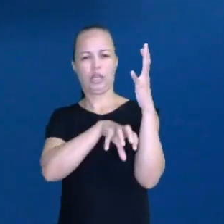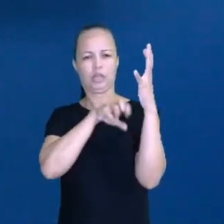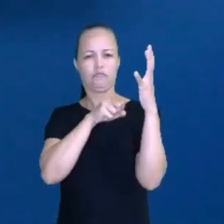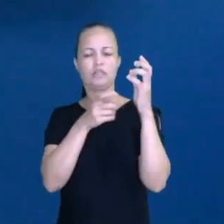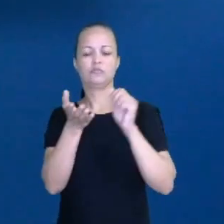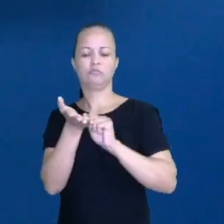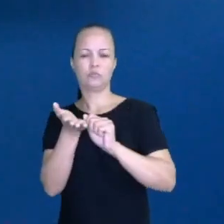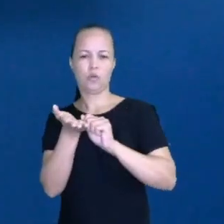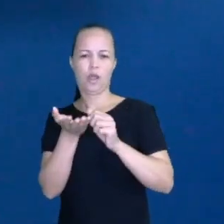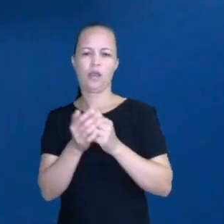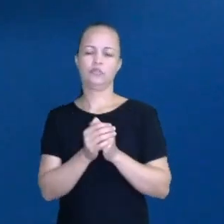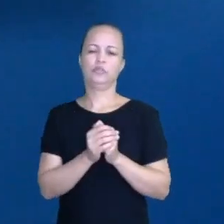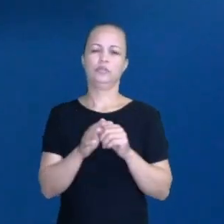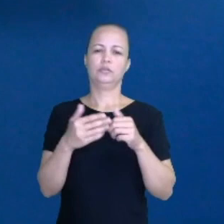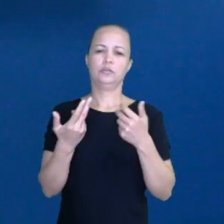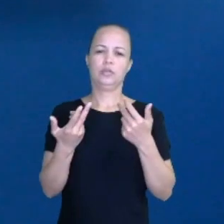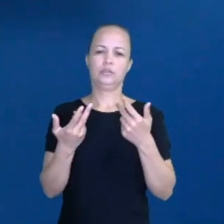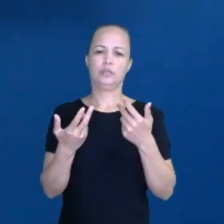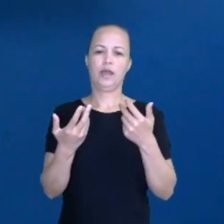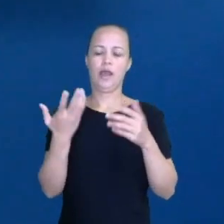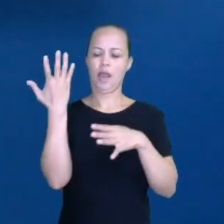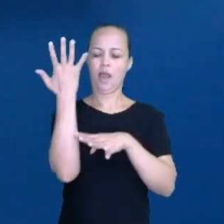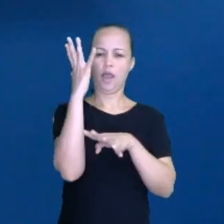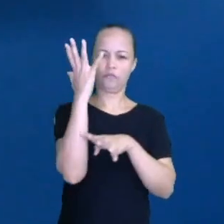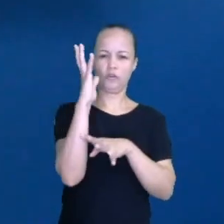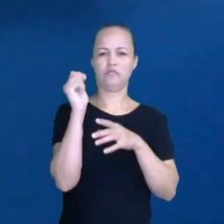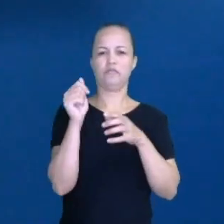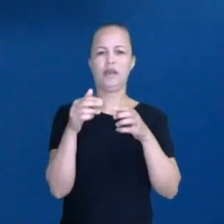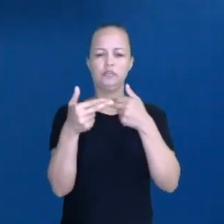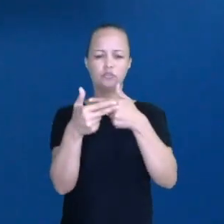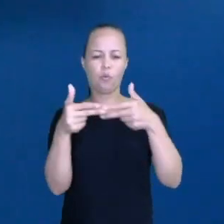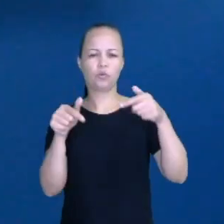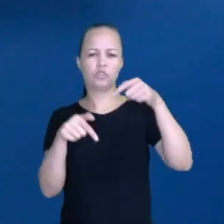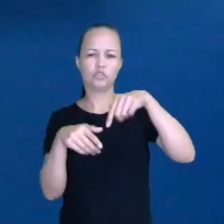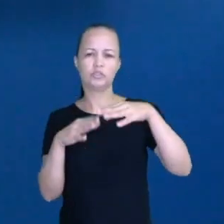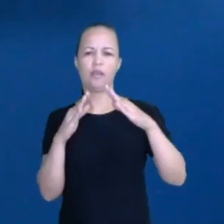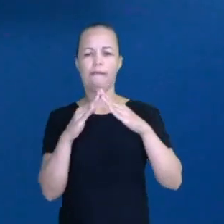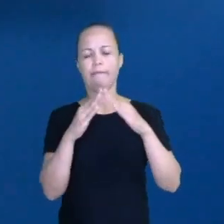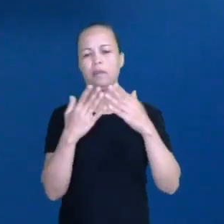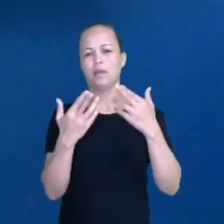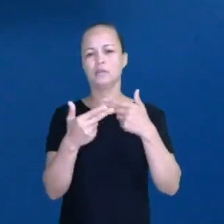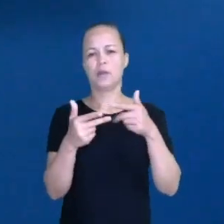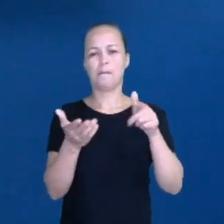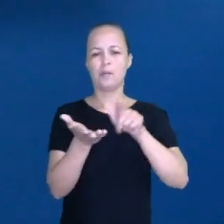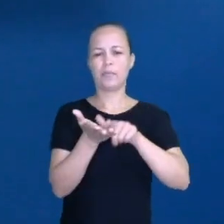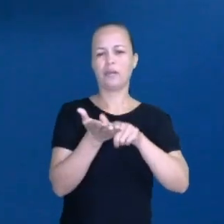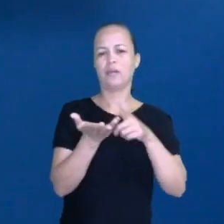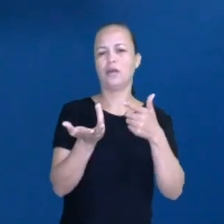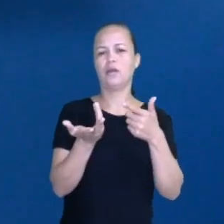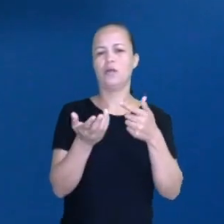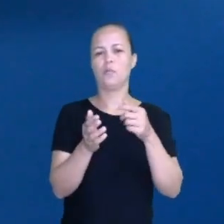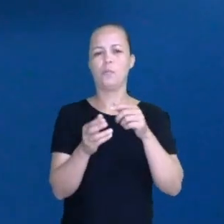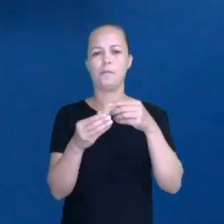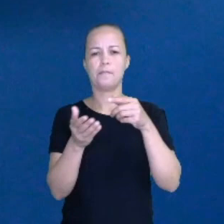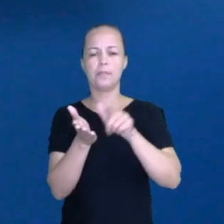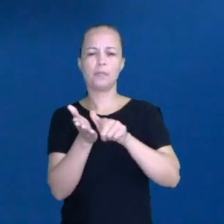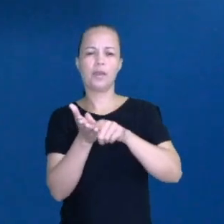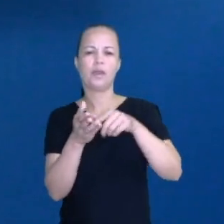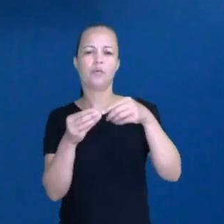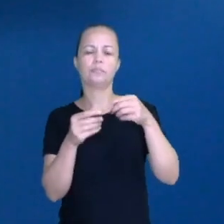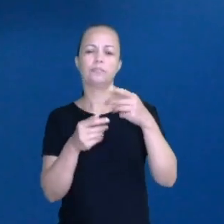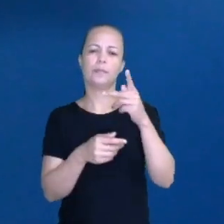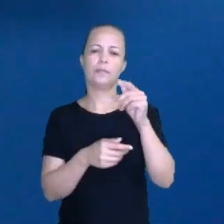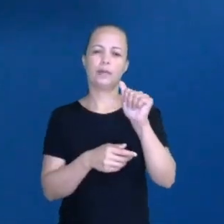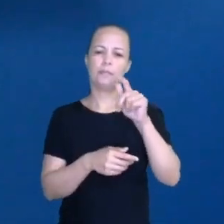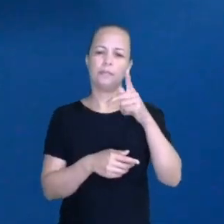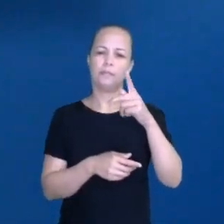árvore a gente faz móveis, faz papéis, faz papelão, faz jornal. A gente faz também, a borracha também vem da seringueira,